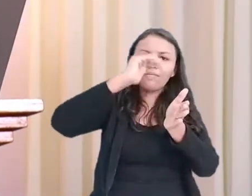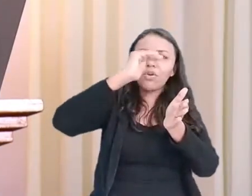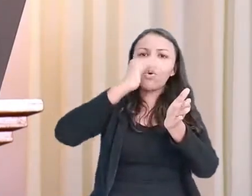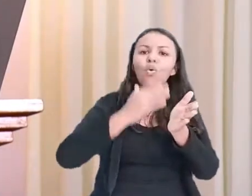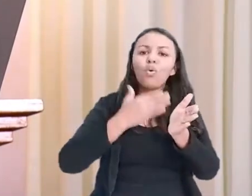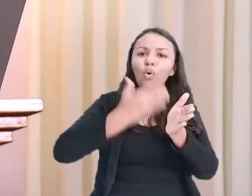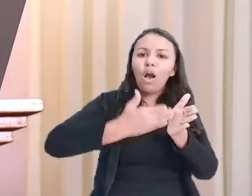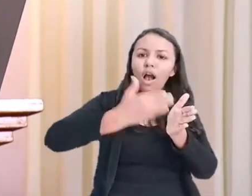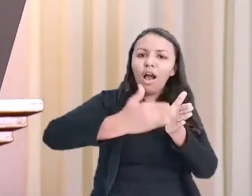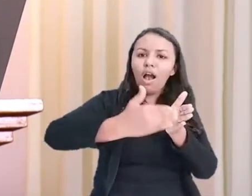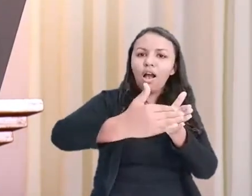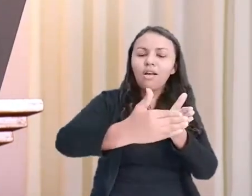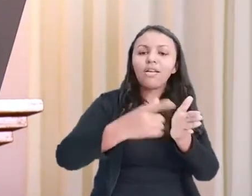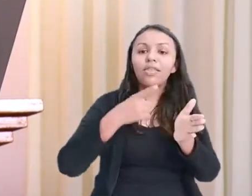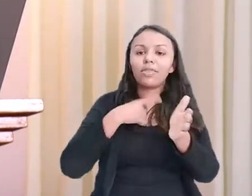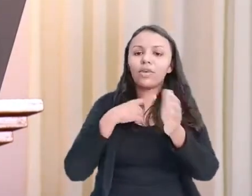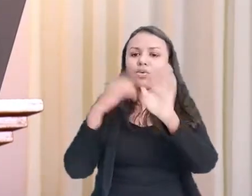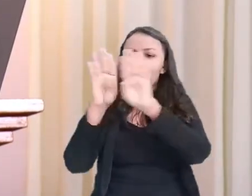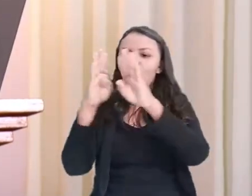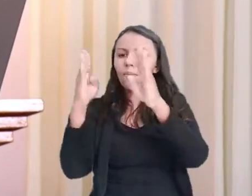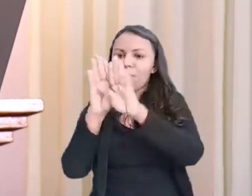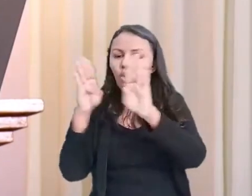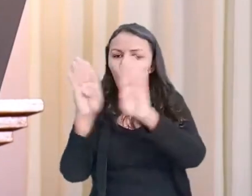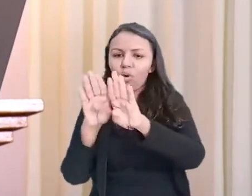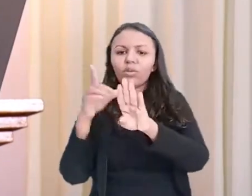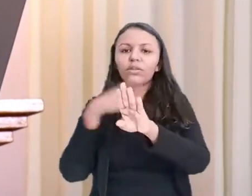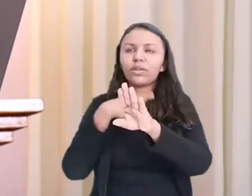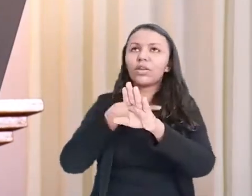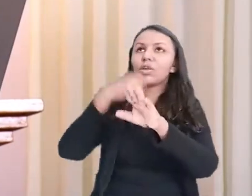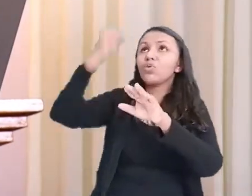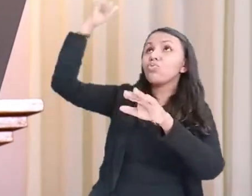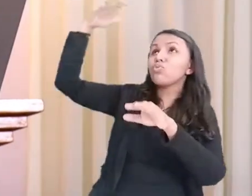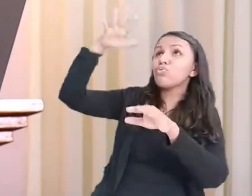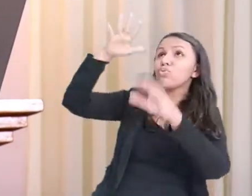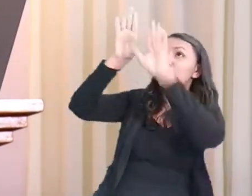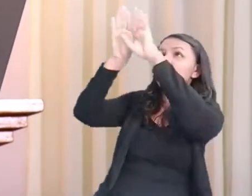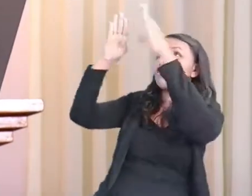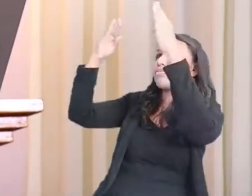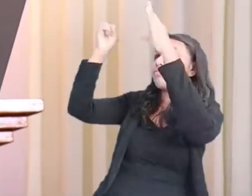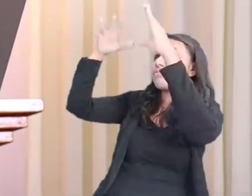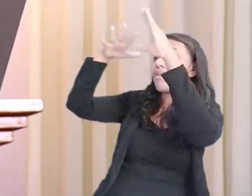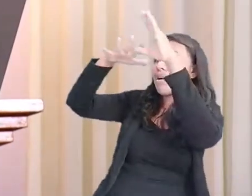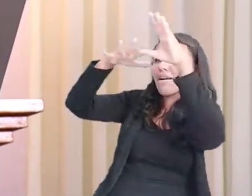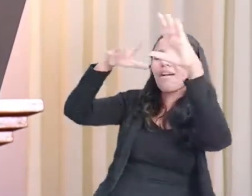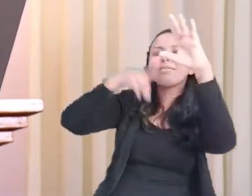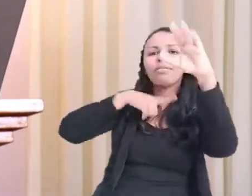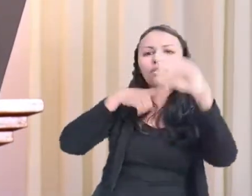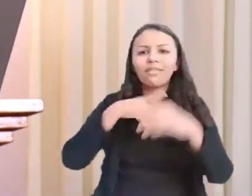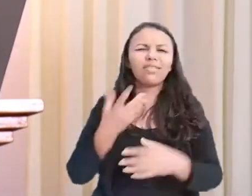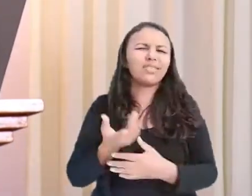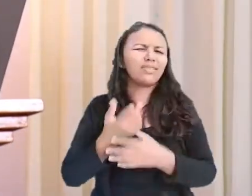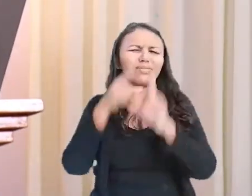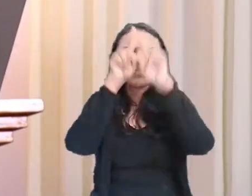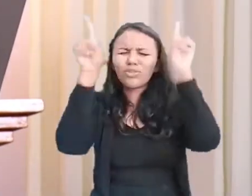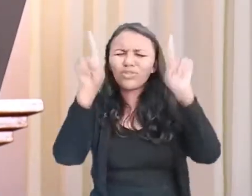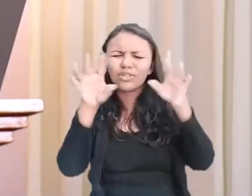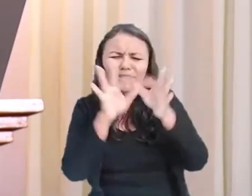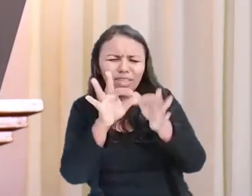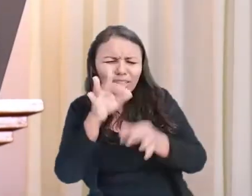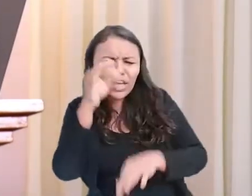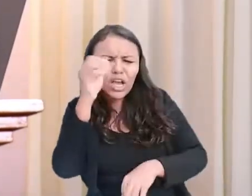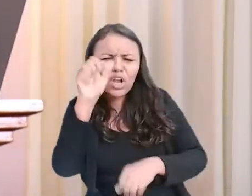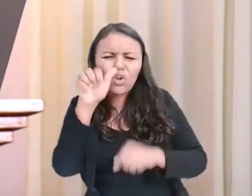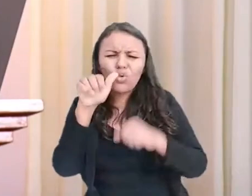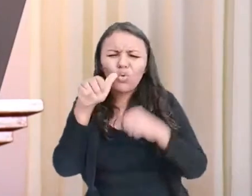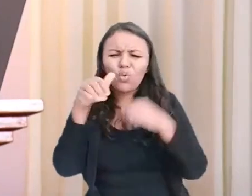uma porta, vai ter uma entrada de iluminação, enfim, projeto com todos os detalhes, o tipo de madeira, o tipo de